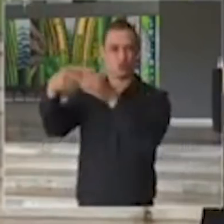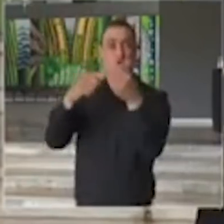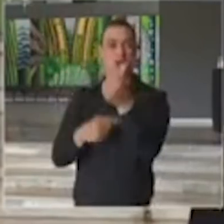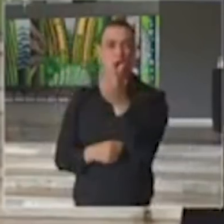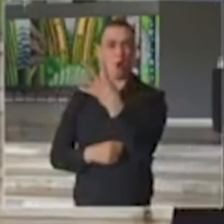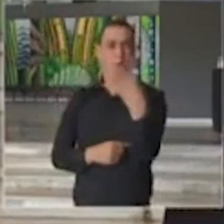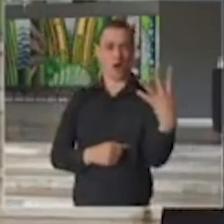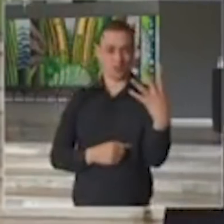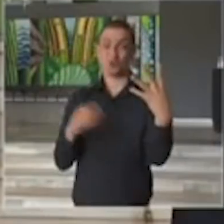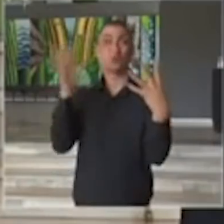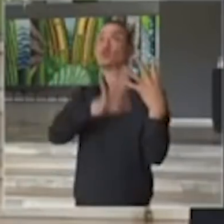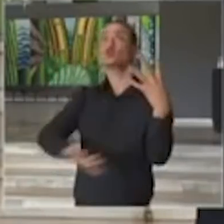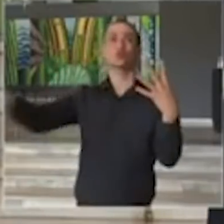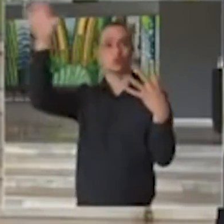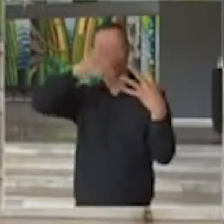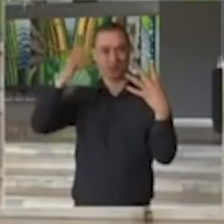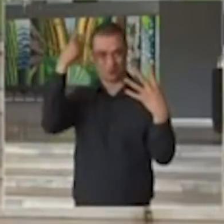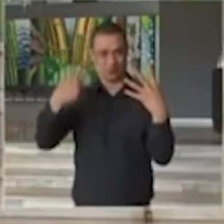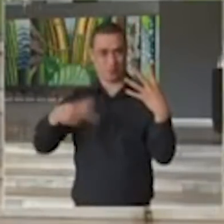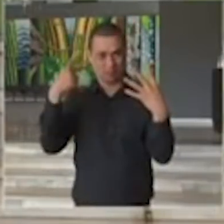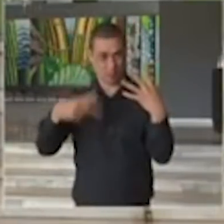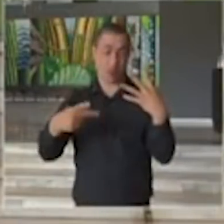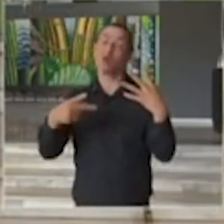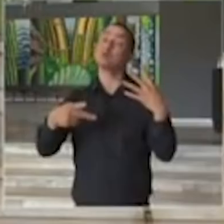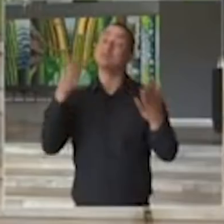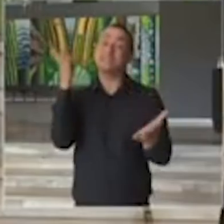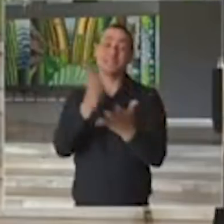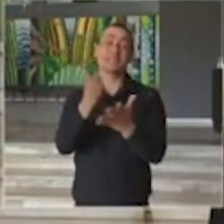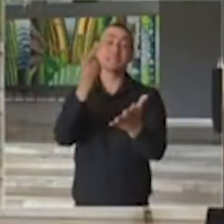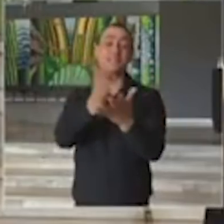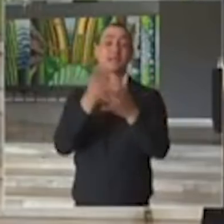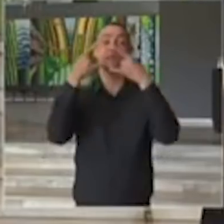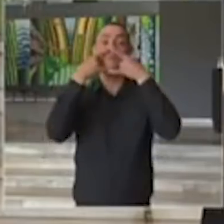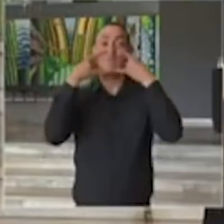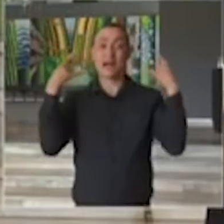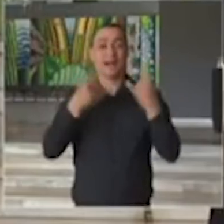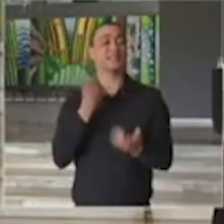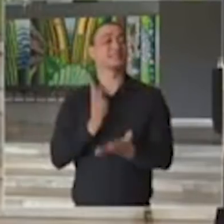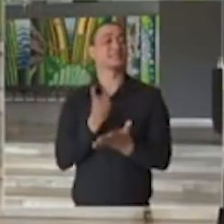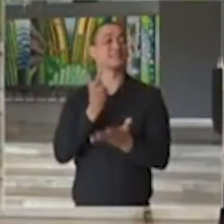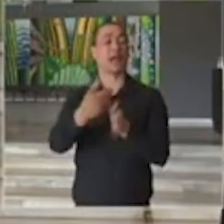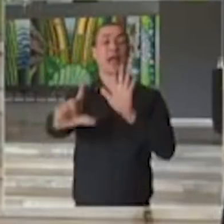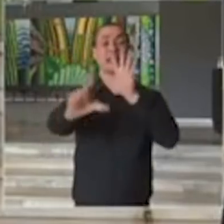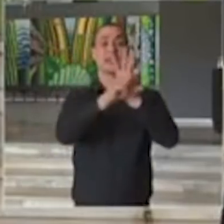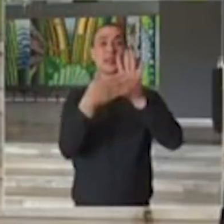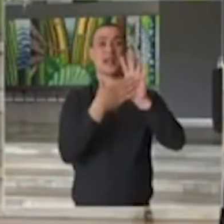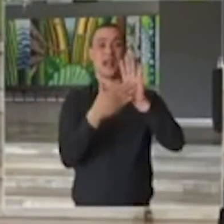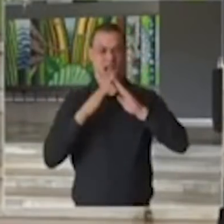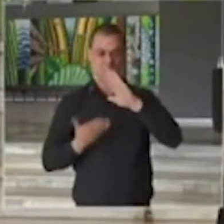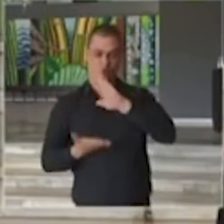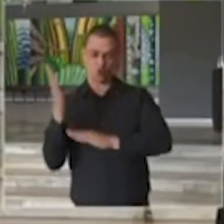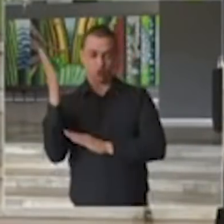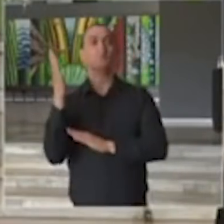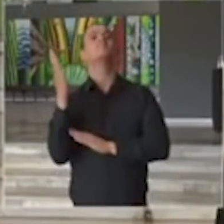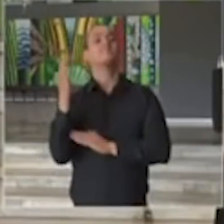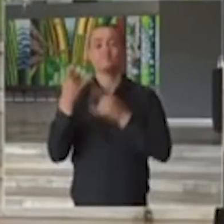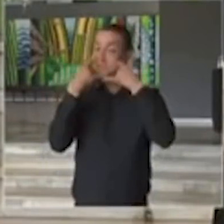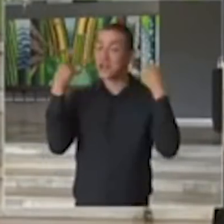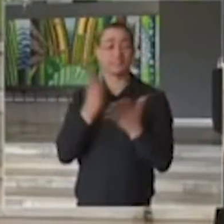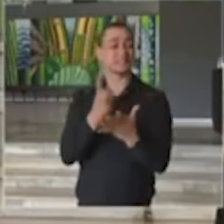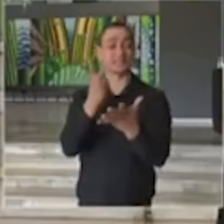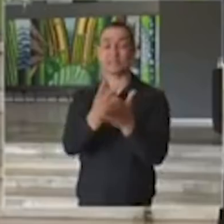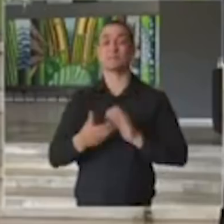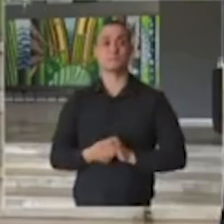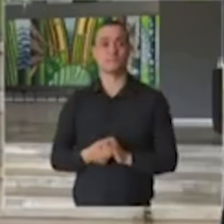644 municípios do estado use sempre a sua máscara sempre que sair da sua